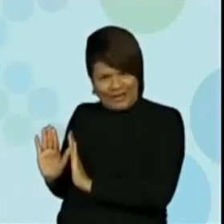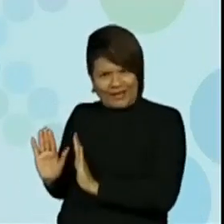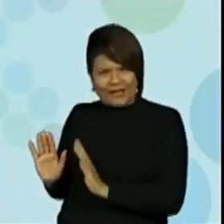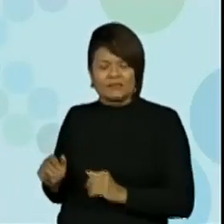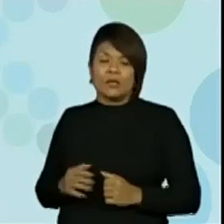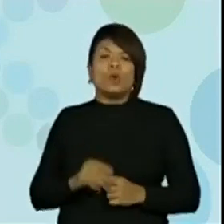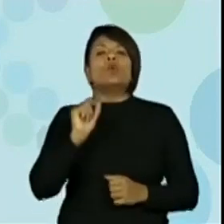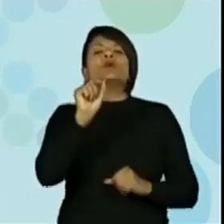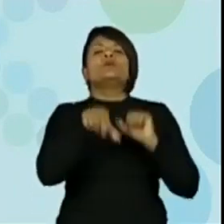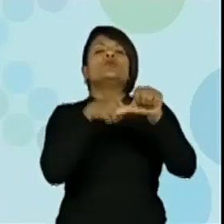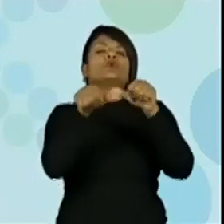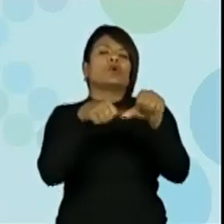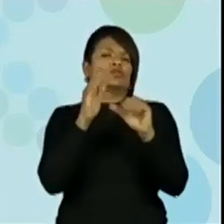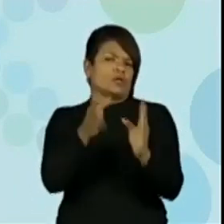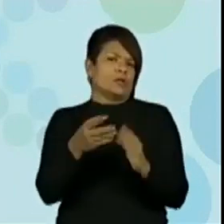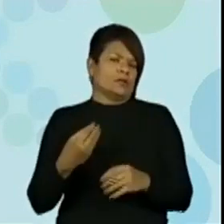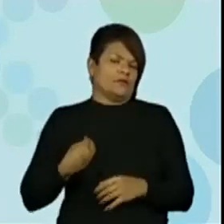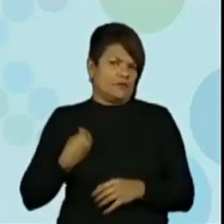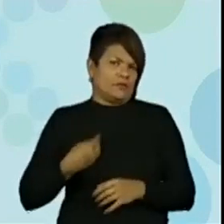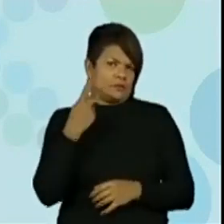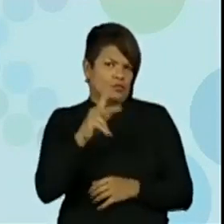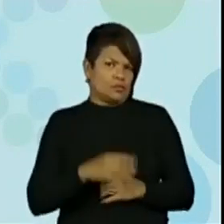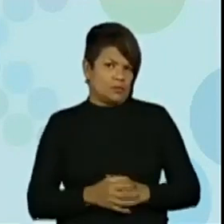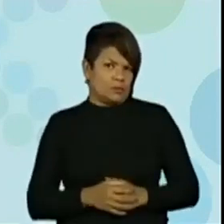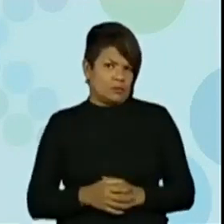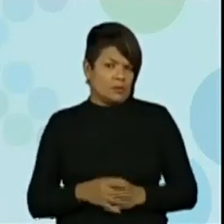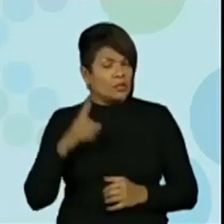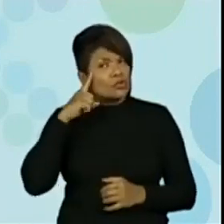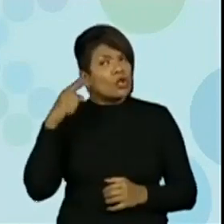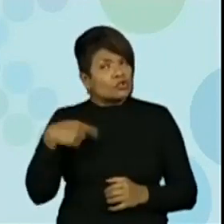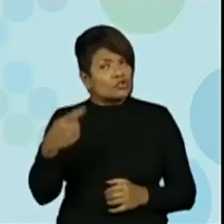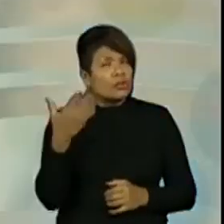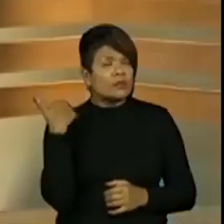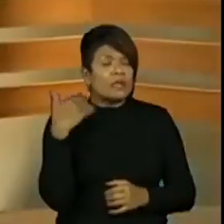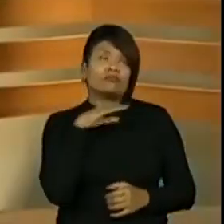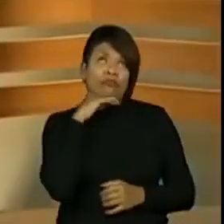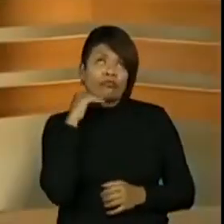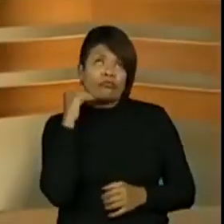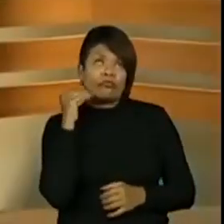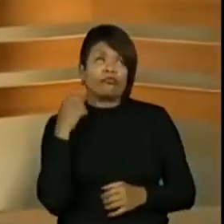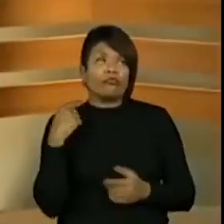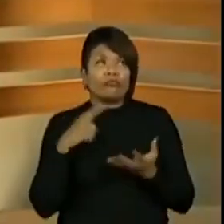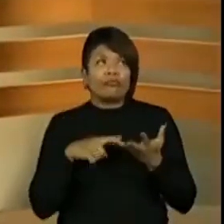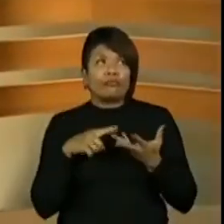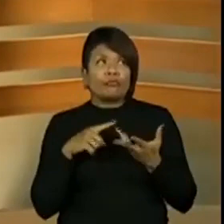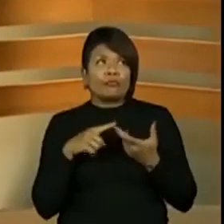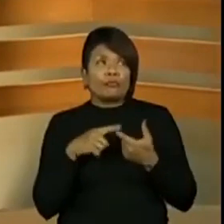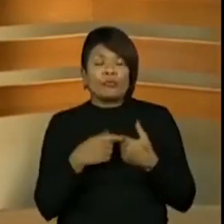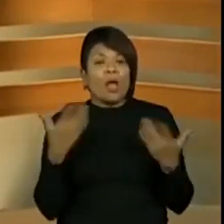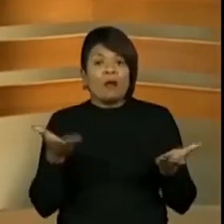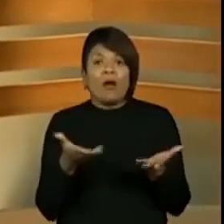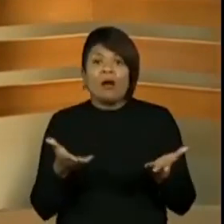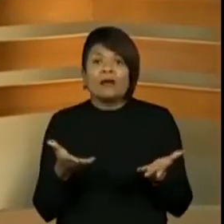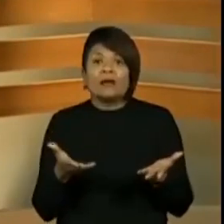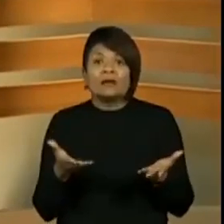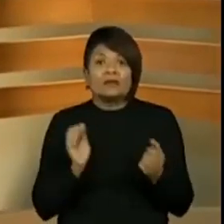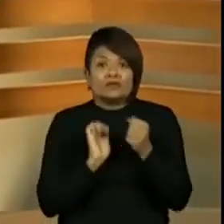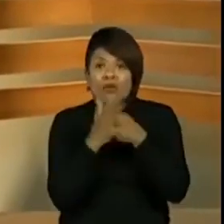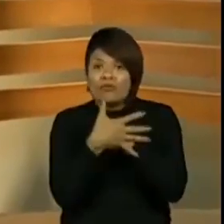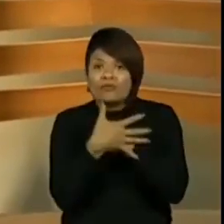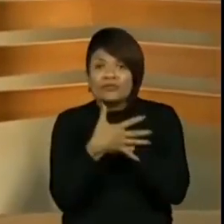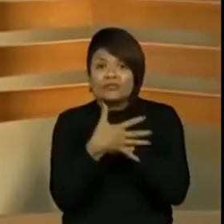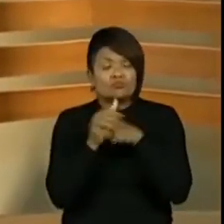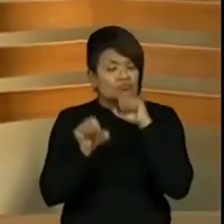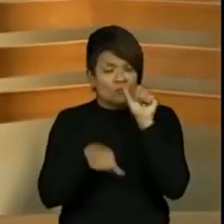que mudou na sua vida? O que mudou na minha rotina? Olha, eu tinha uma rotina tal. Agora com o Covid,